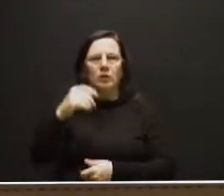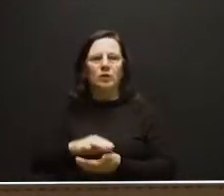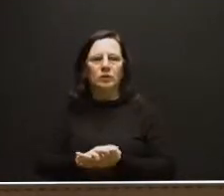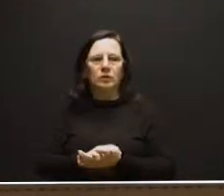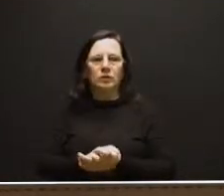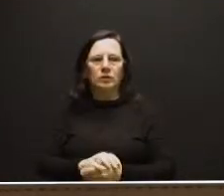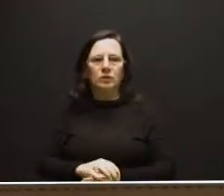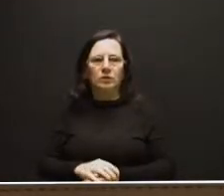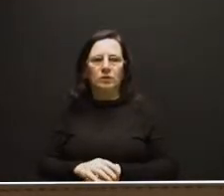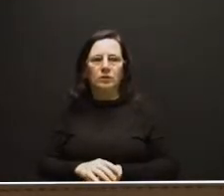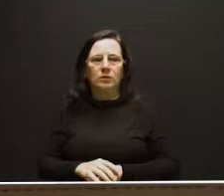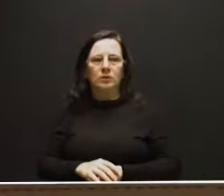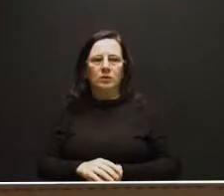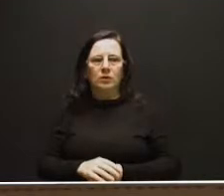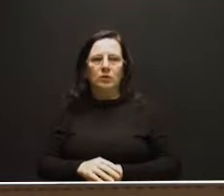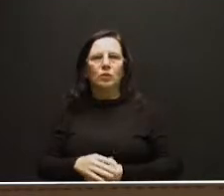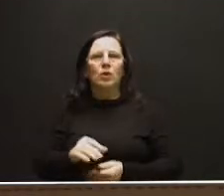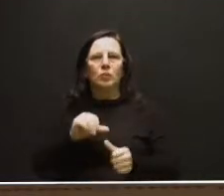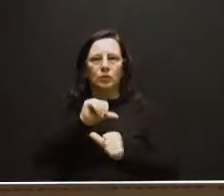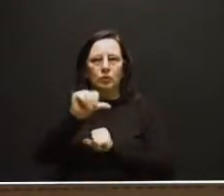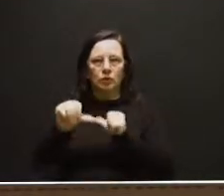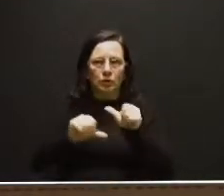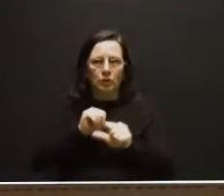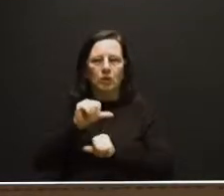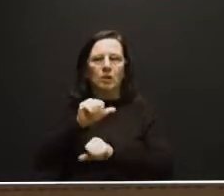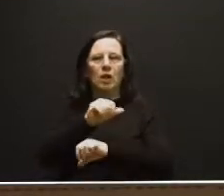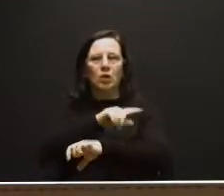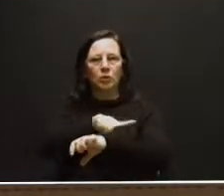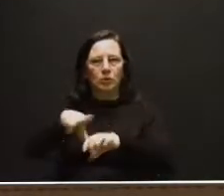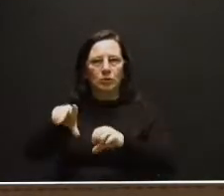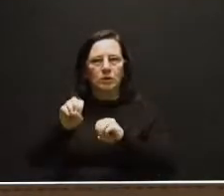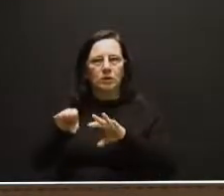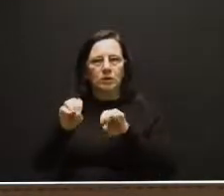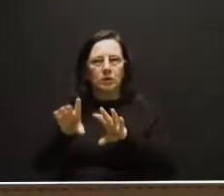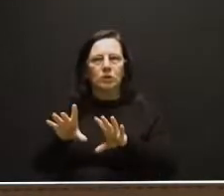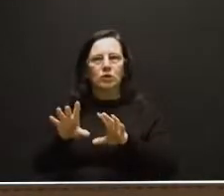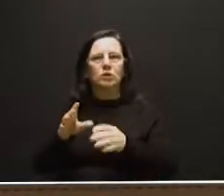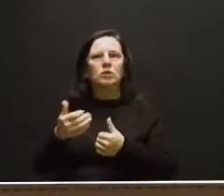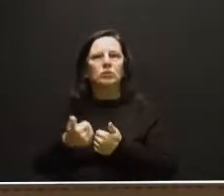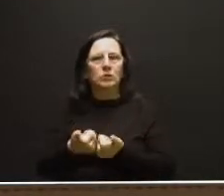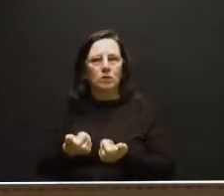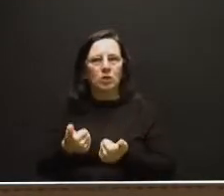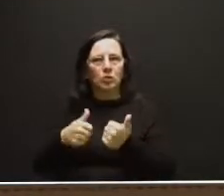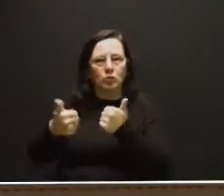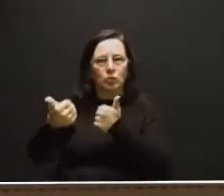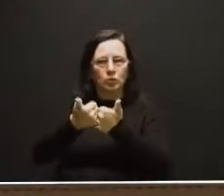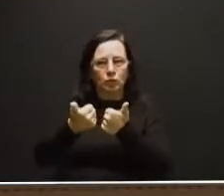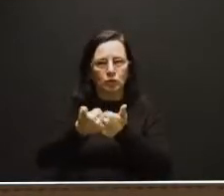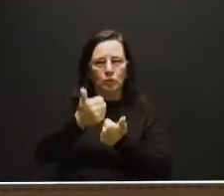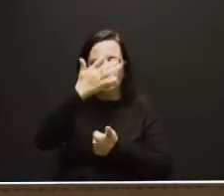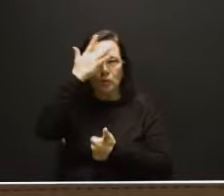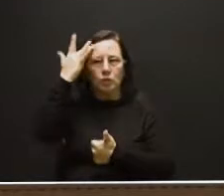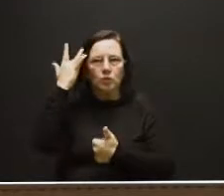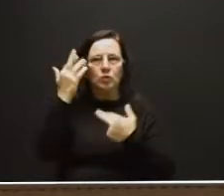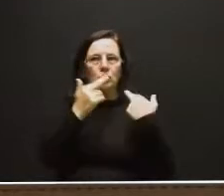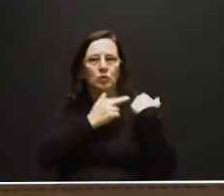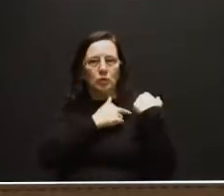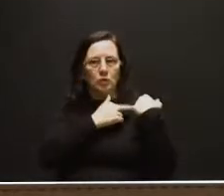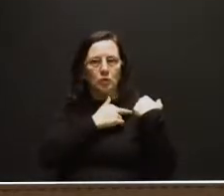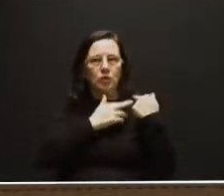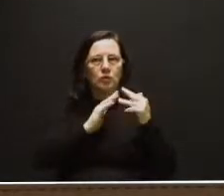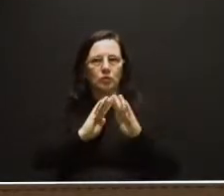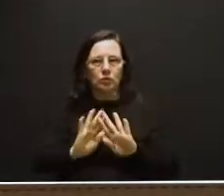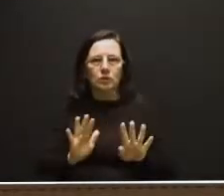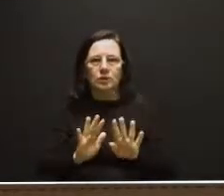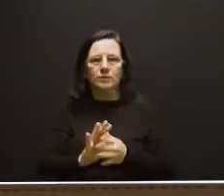por favor prefeito vamos trocar o secretário de educação pegue outro coloque no lugar tem pessoas competentes já deu o que tinha